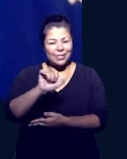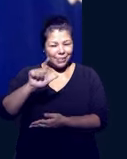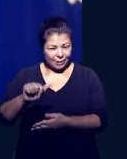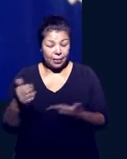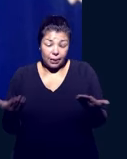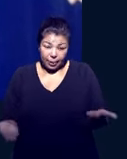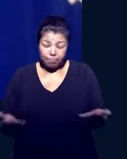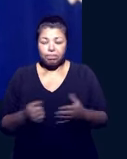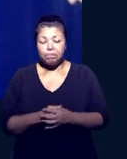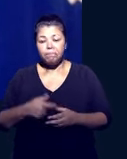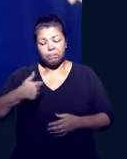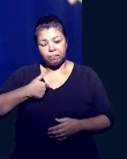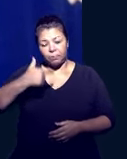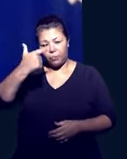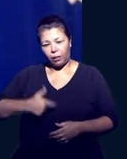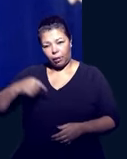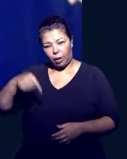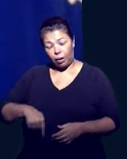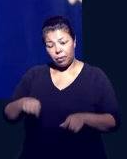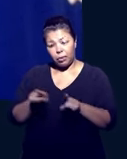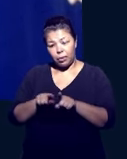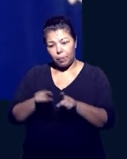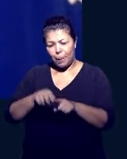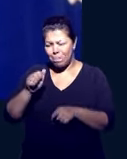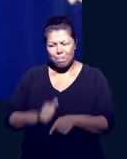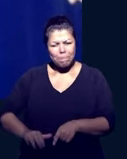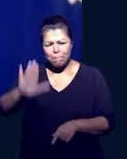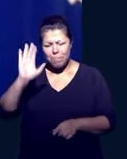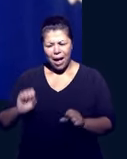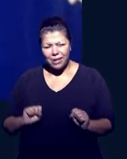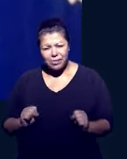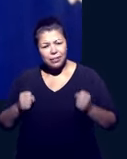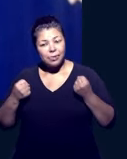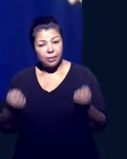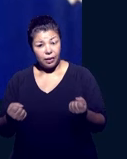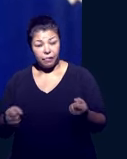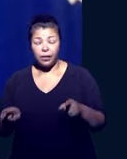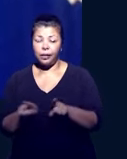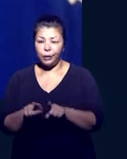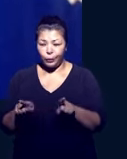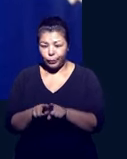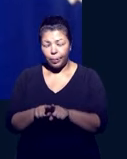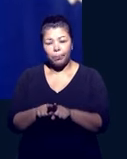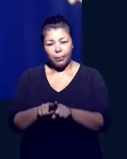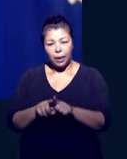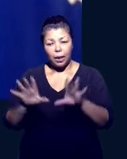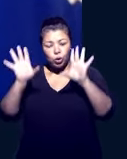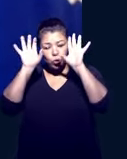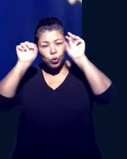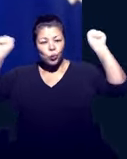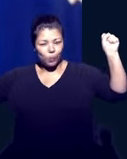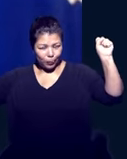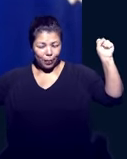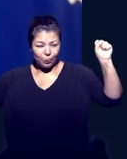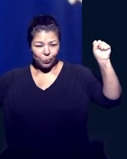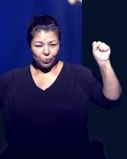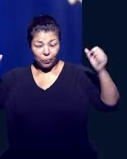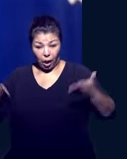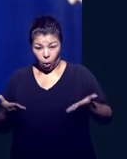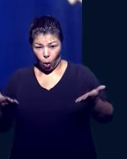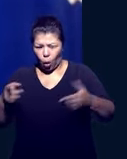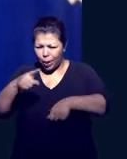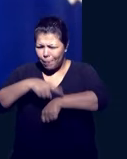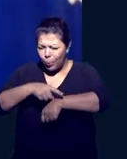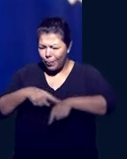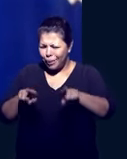eu tenha sido o que mais defendeu o poder judiciário o Supremo Tribunal Federal nesses momentos de muita crise de muitos ataques